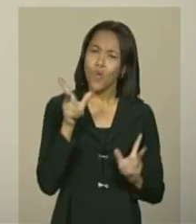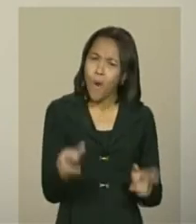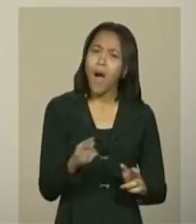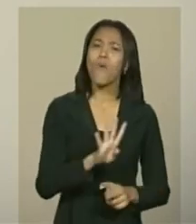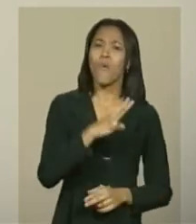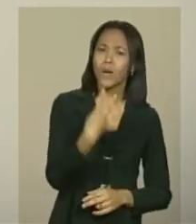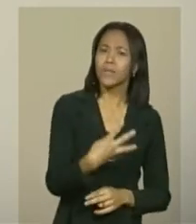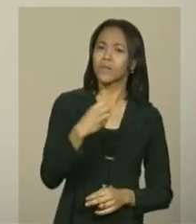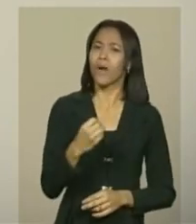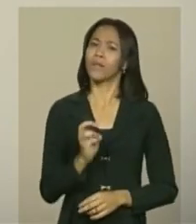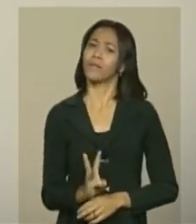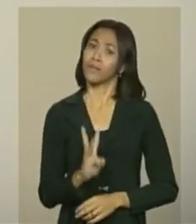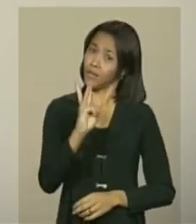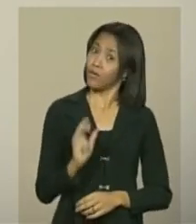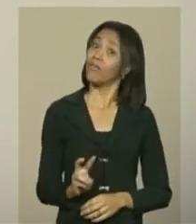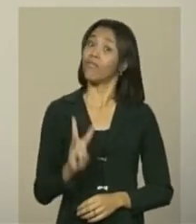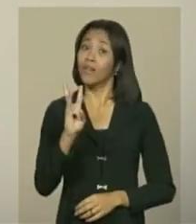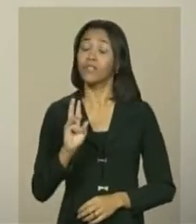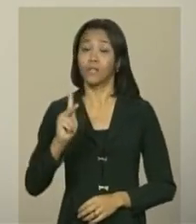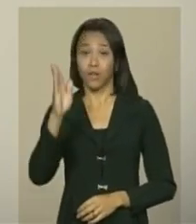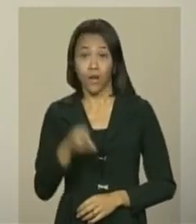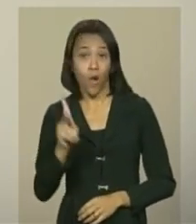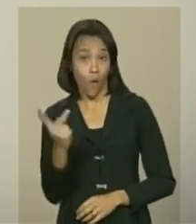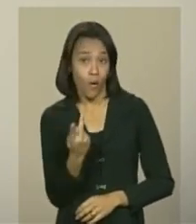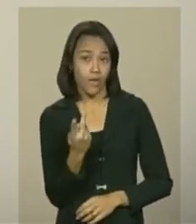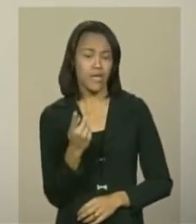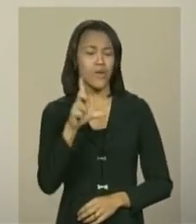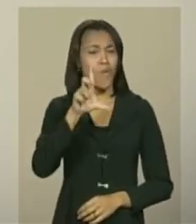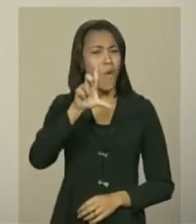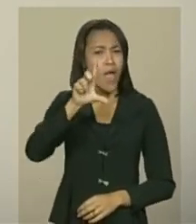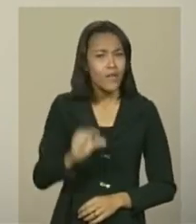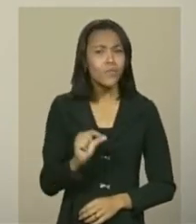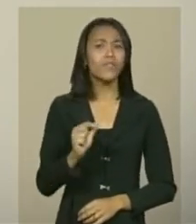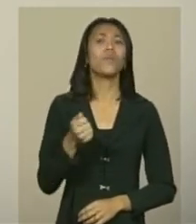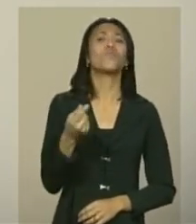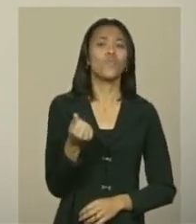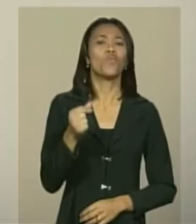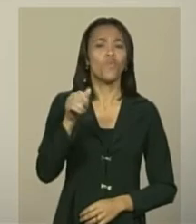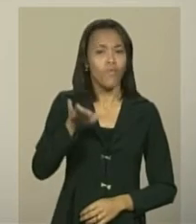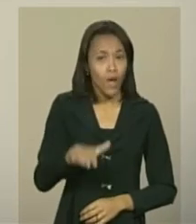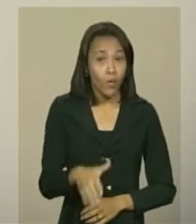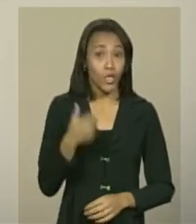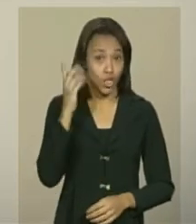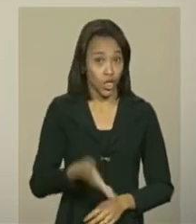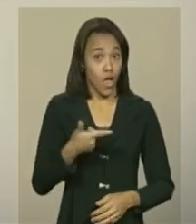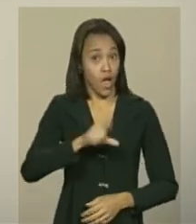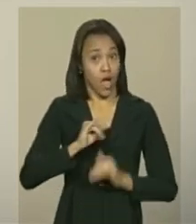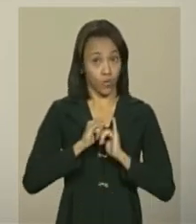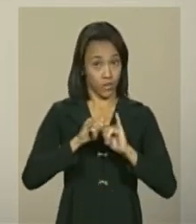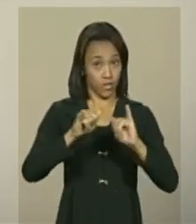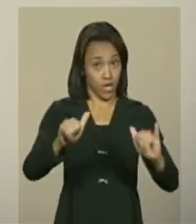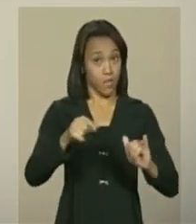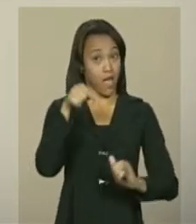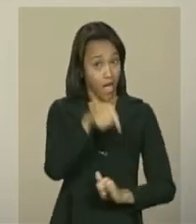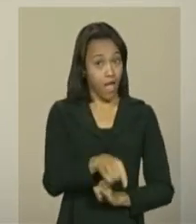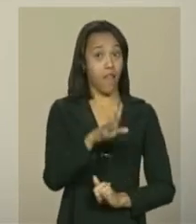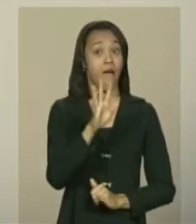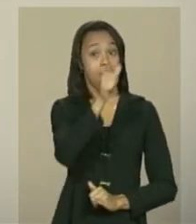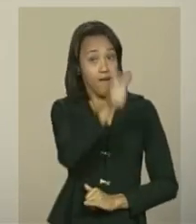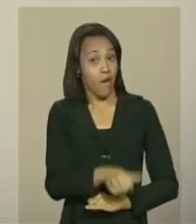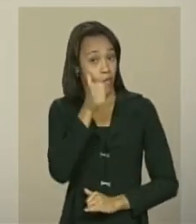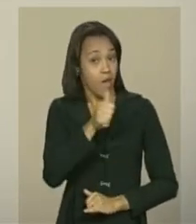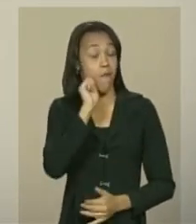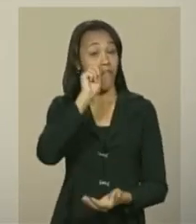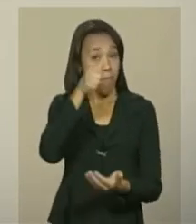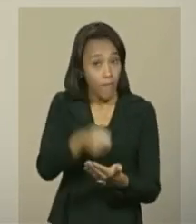mesmos 440 quilowatt-hora com a redução do preço que nós anunciamos a dona Fátima vai